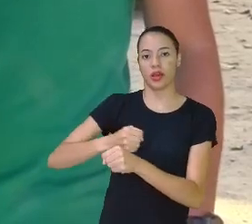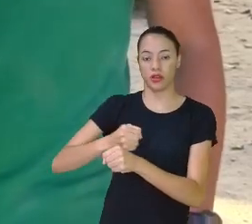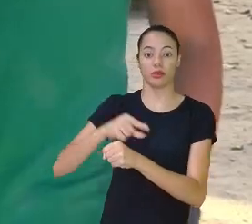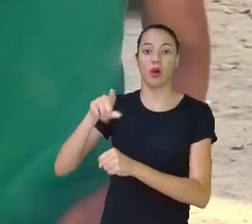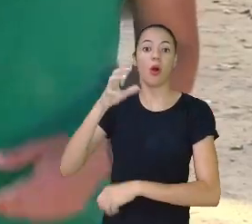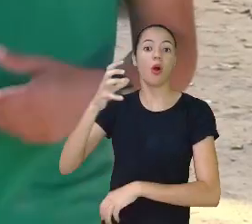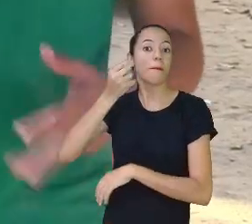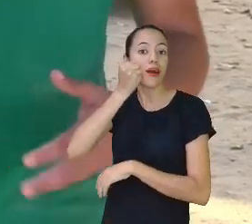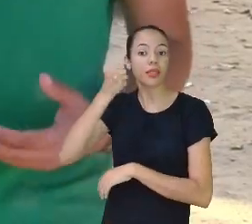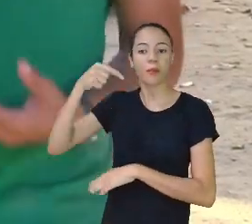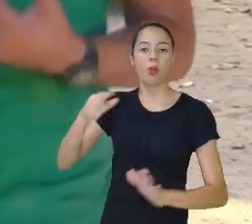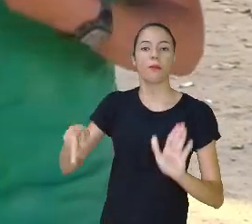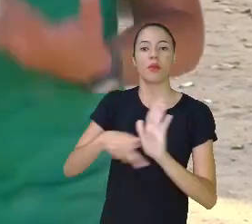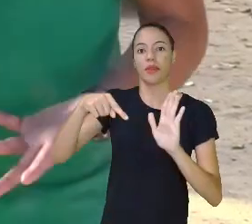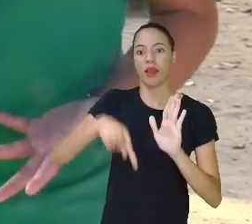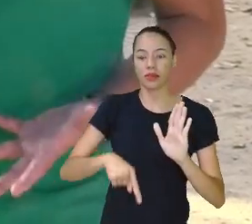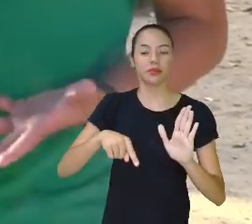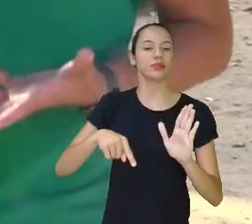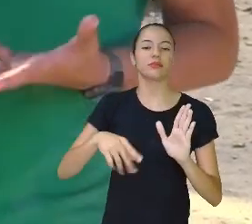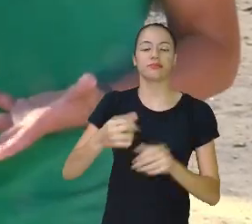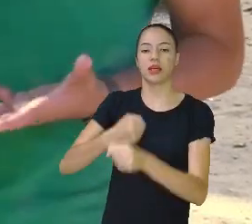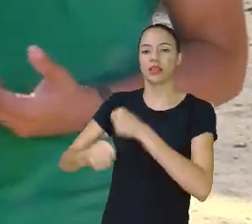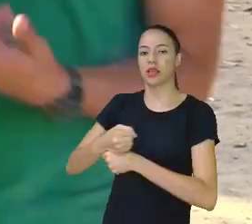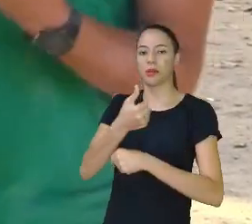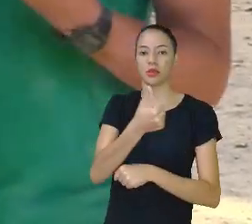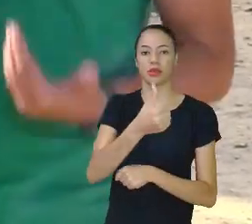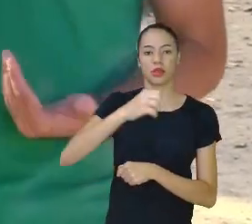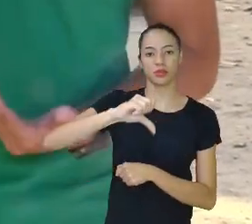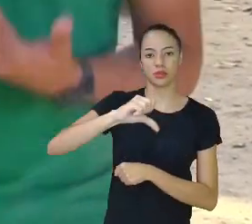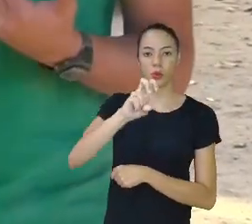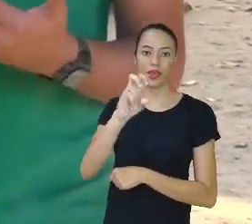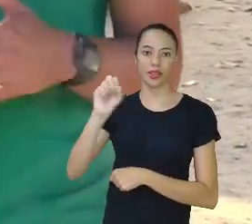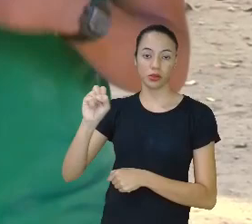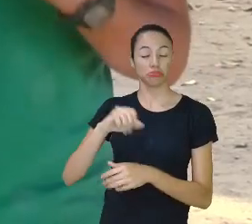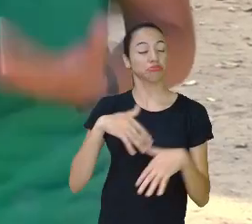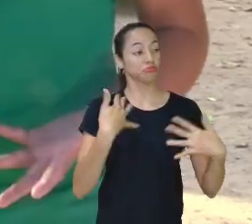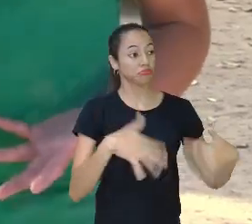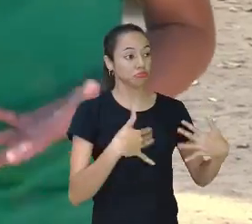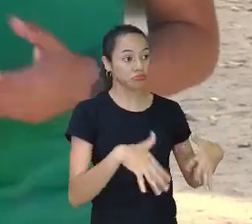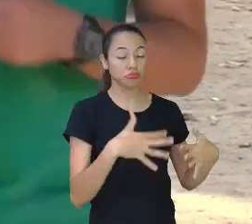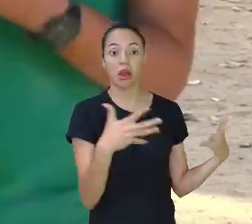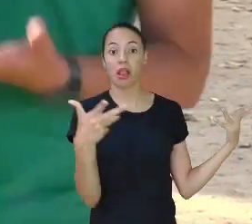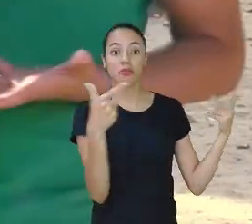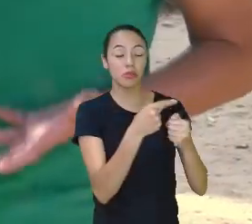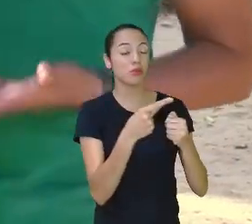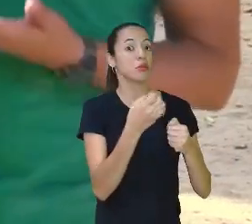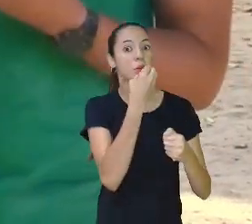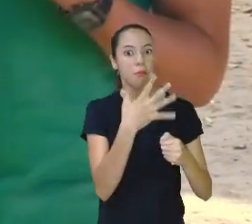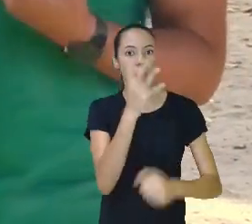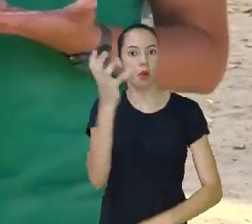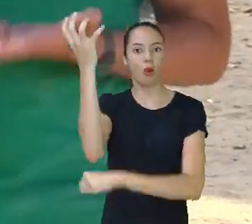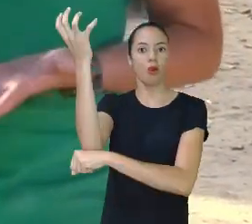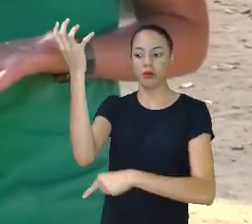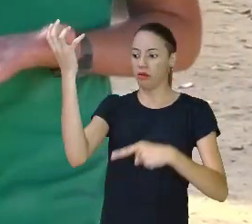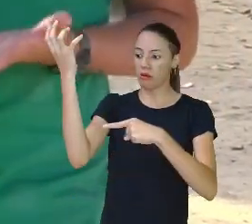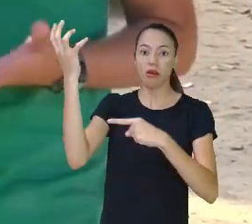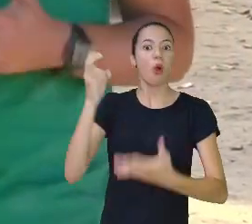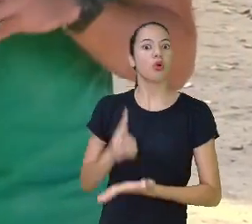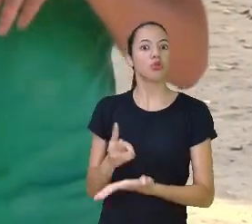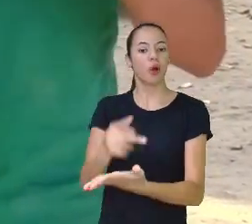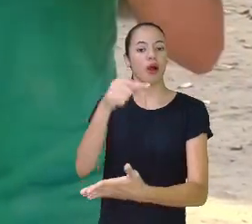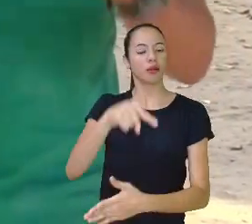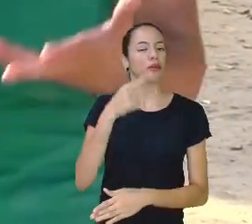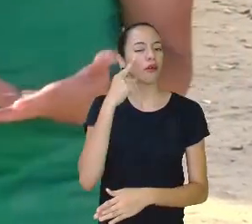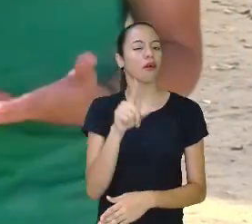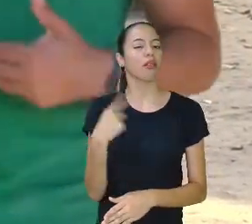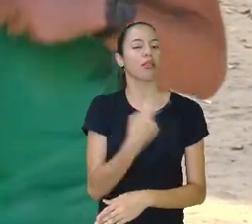1988. Então vejam que presente a cidade tem, né? E ainda bem que esse baobá está aqui em pé. E a gente falando de projeto de vida, né?